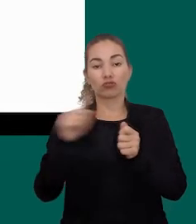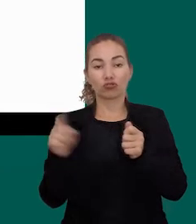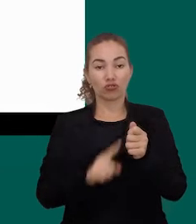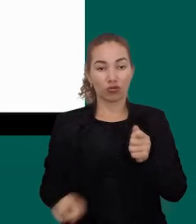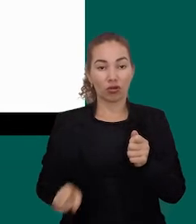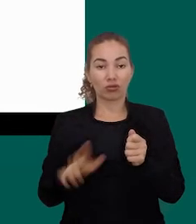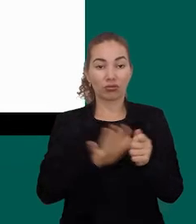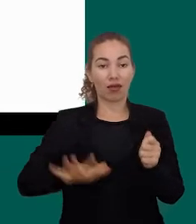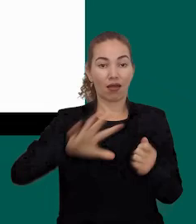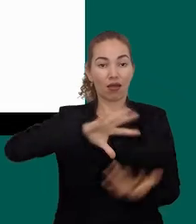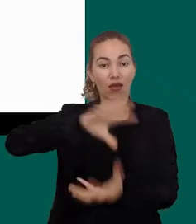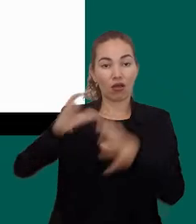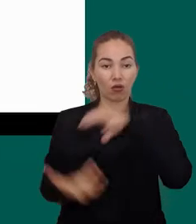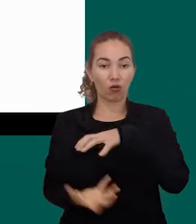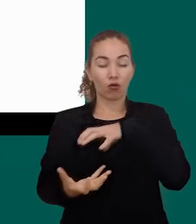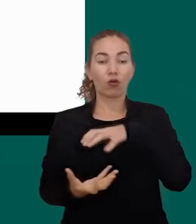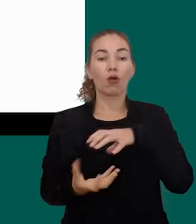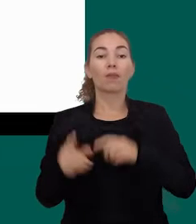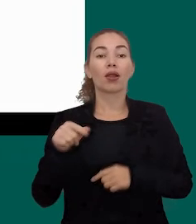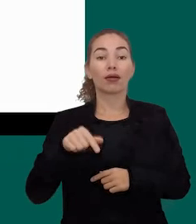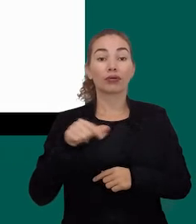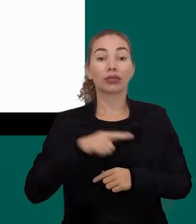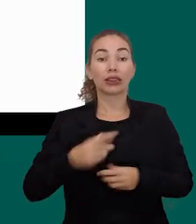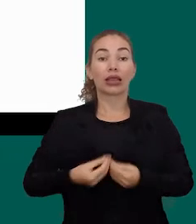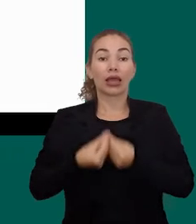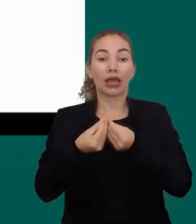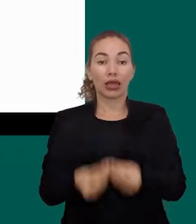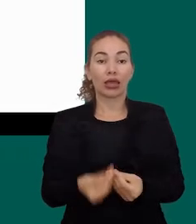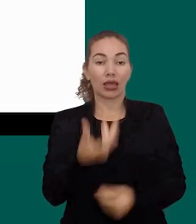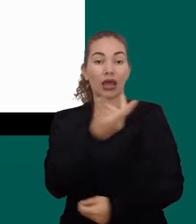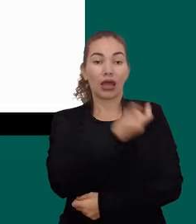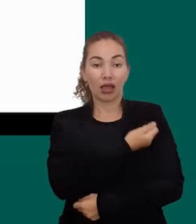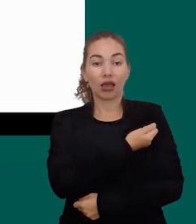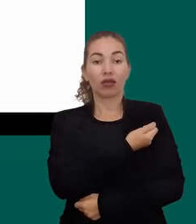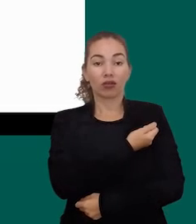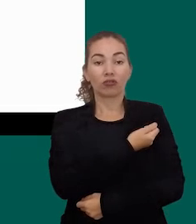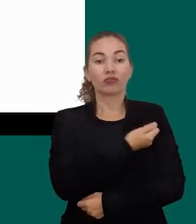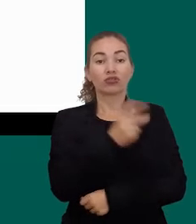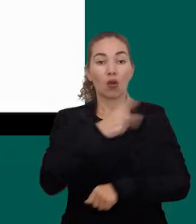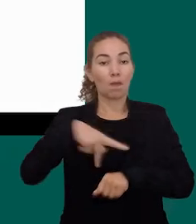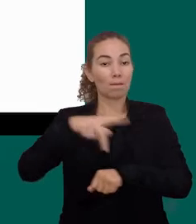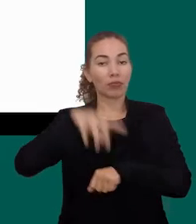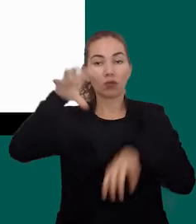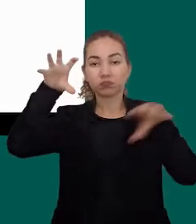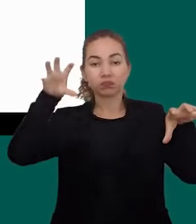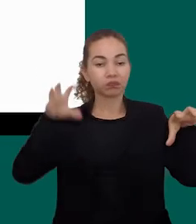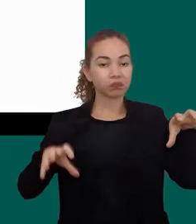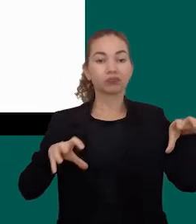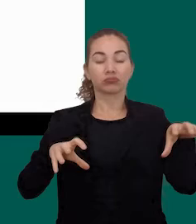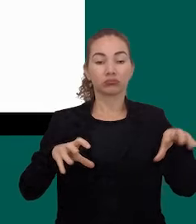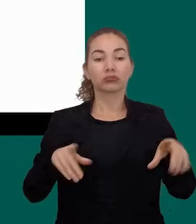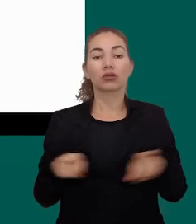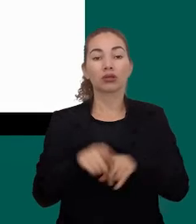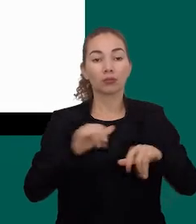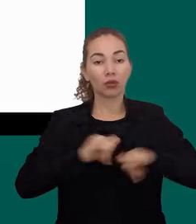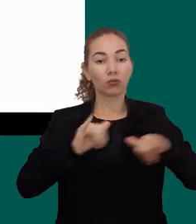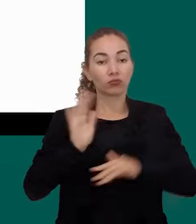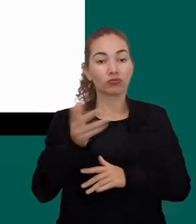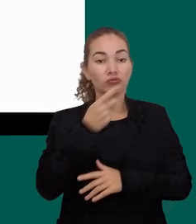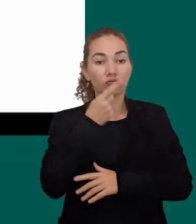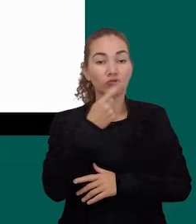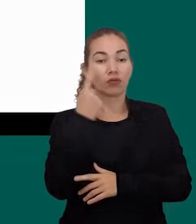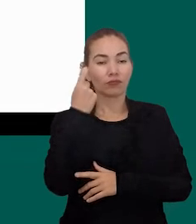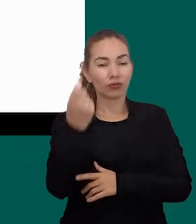global COVAX, que é uma iniciativa que disponibiliza vacinas gratuitamente para países ao redor do mundo, e o anúncio, né, como eu já falei,